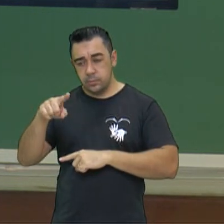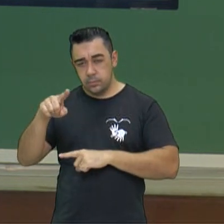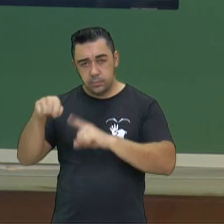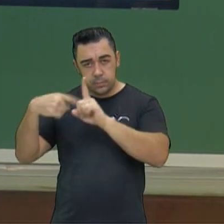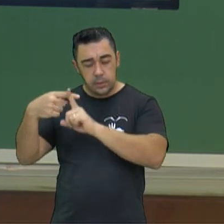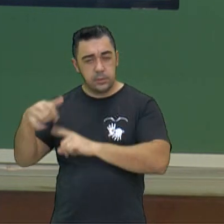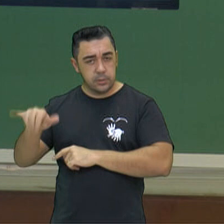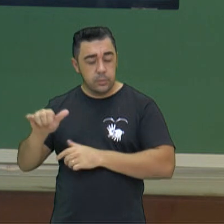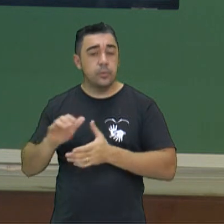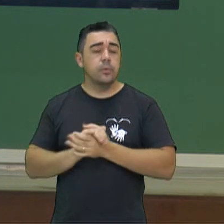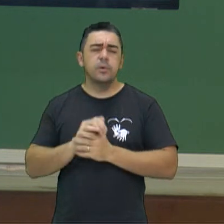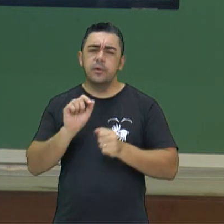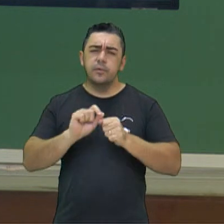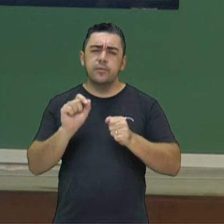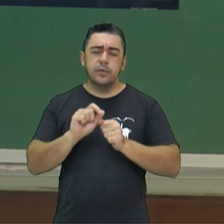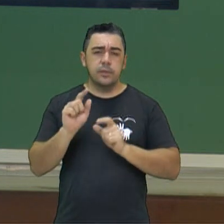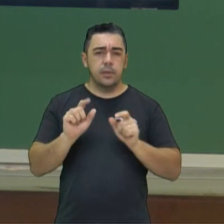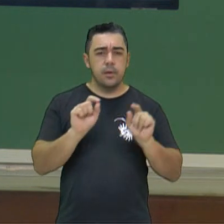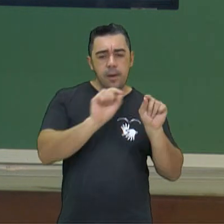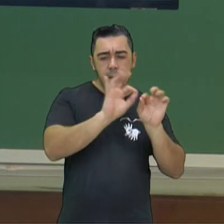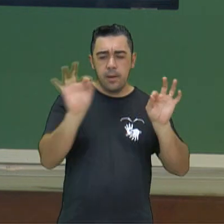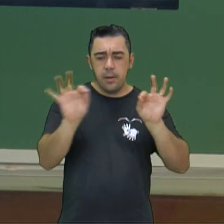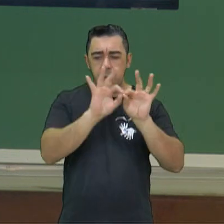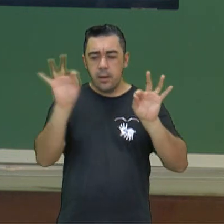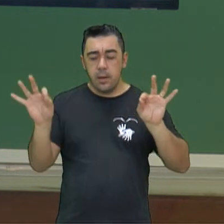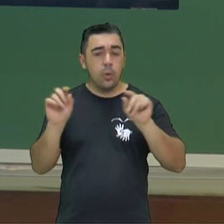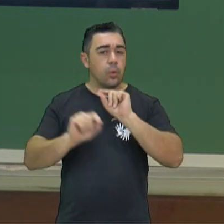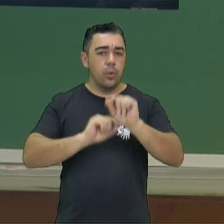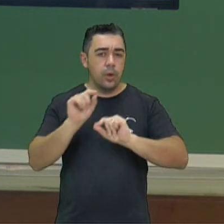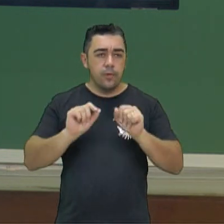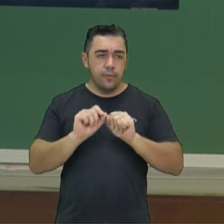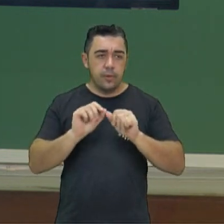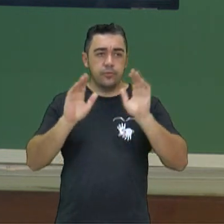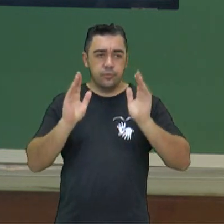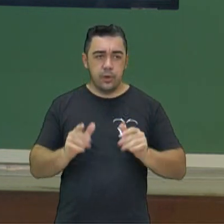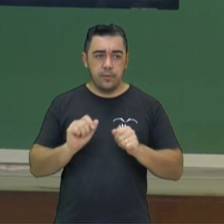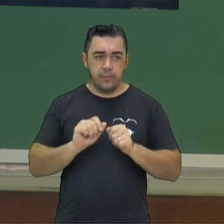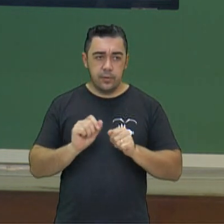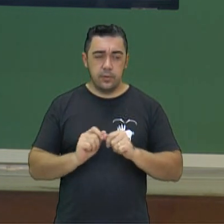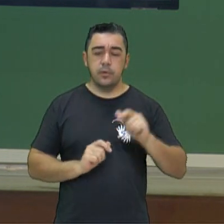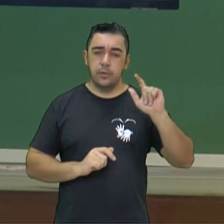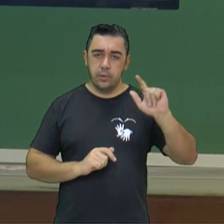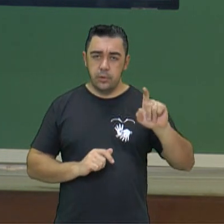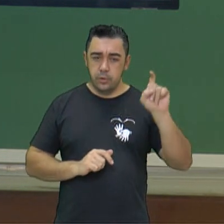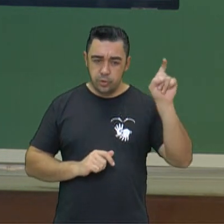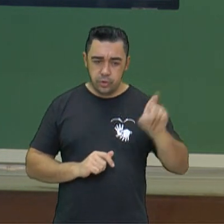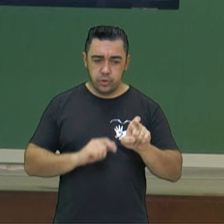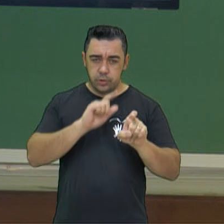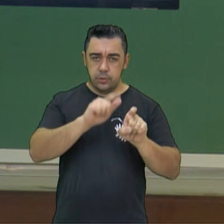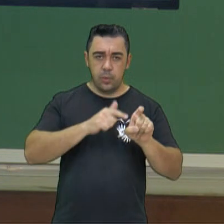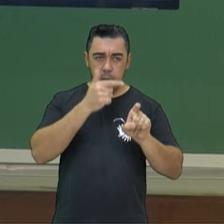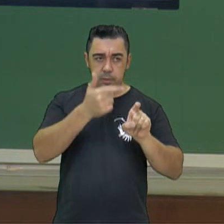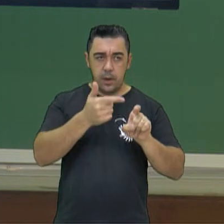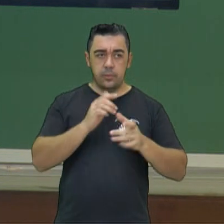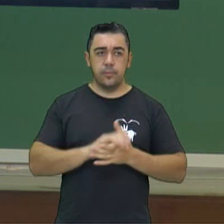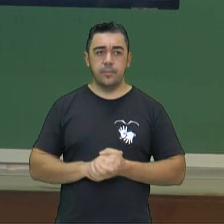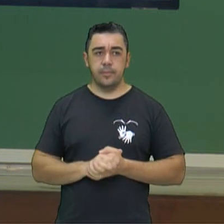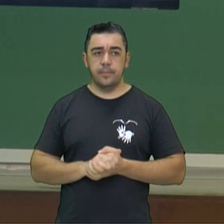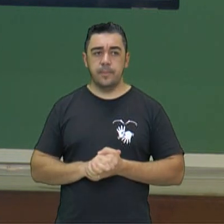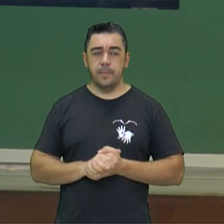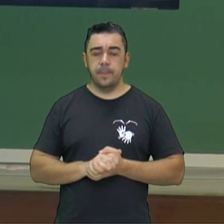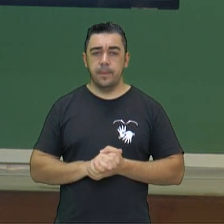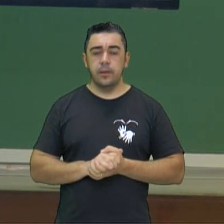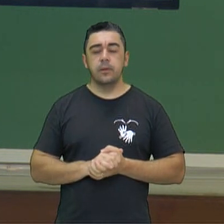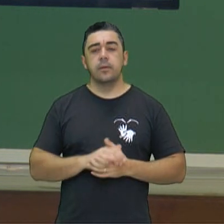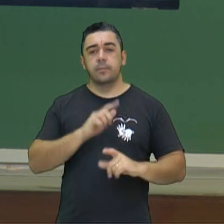Se eu fizer a propriedade distributiva, vai dar o quê? Nós já fizemos, x vezes x, x ao quadrado,